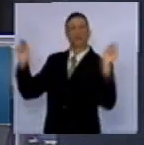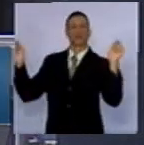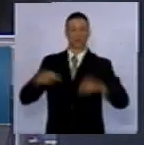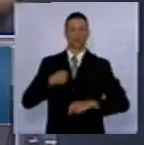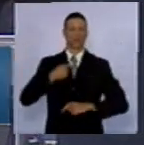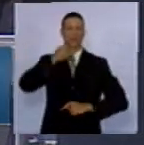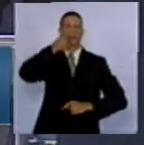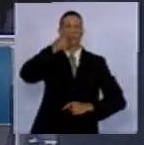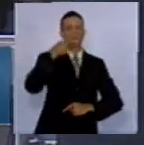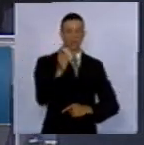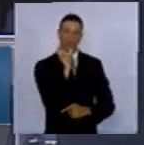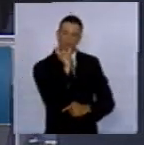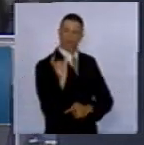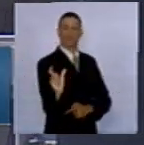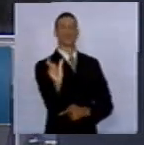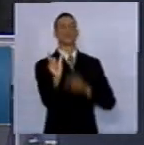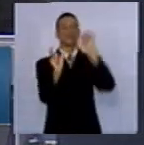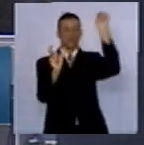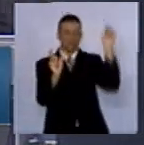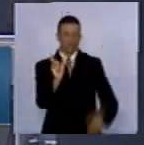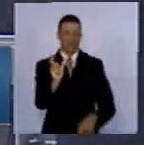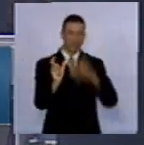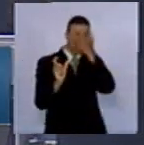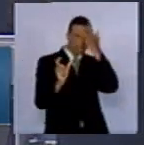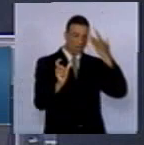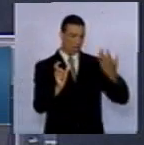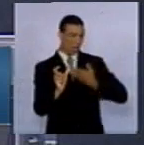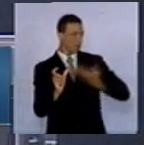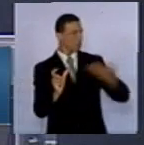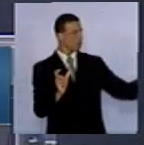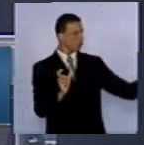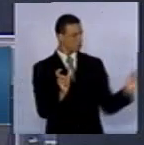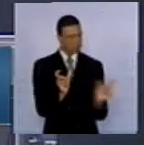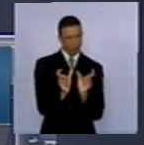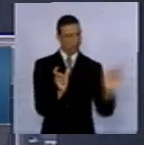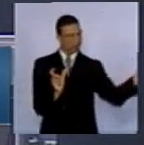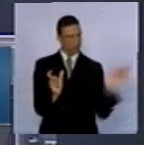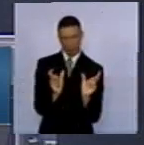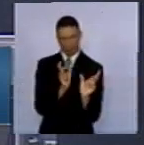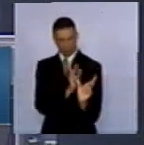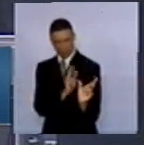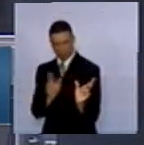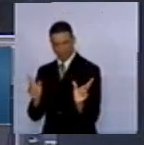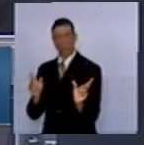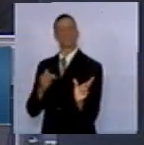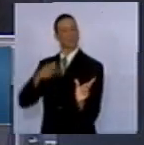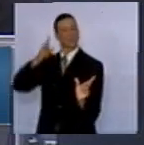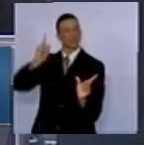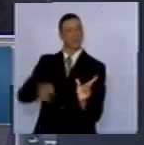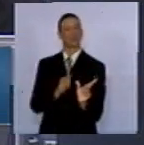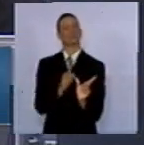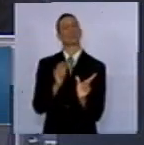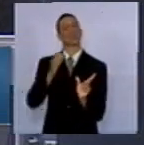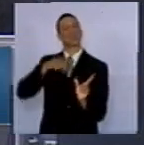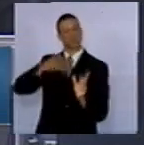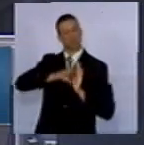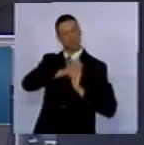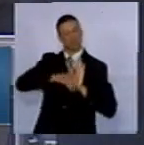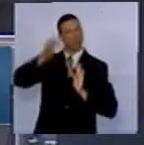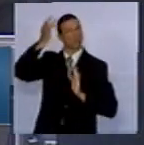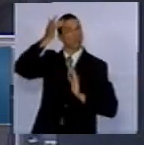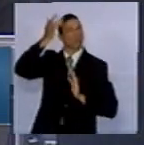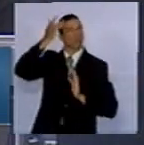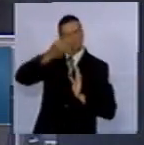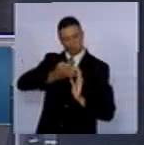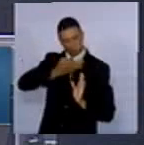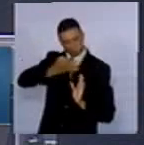dizer e assim como muitos outros colegas meus eu tenho certeza que diriam né os nossos conceitos as